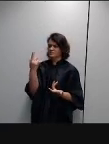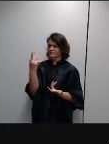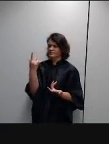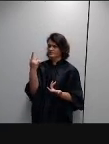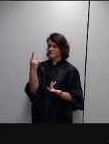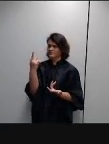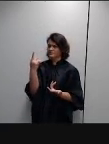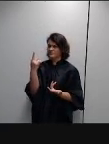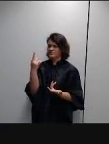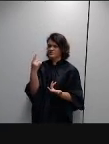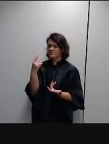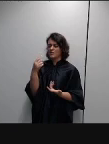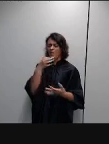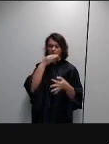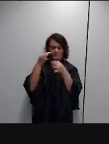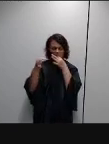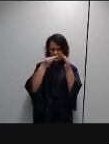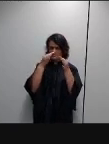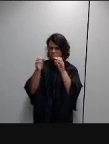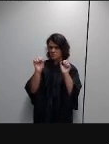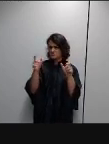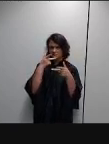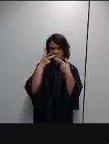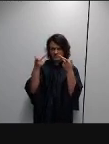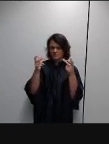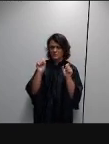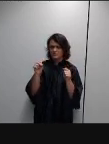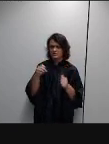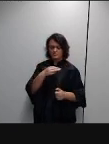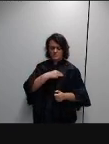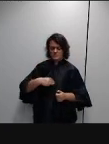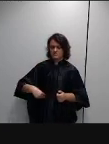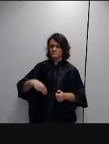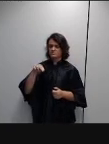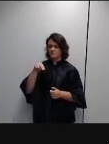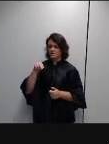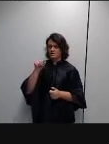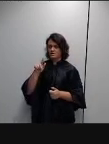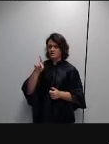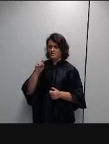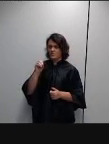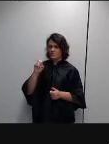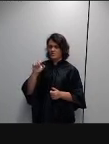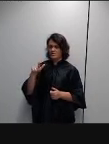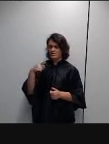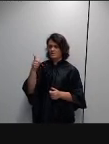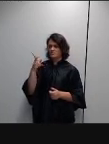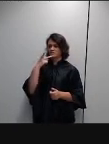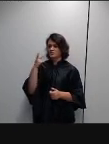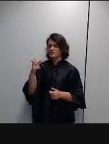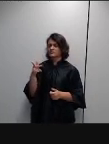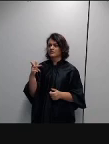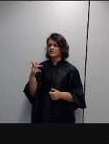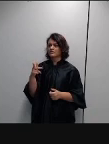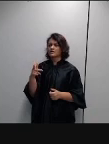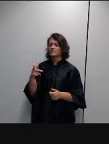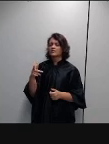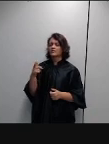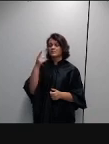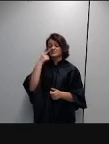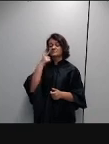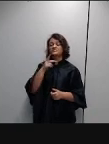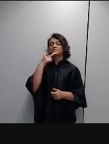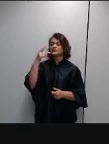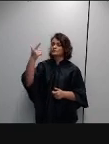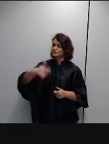sugestões de como poderíamos resolver o eles acolham tá trazendo realmente a posição mas sem a gente se tem observar reafirmando o